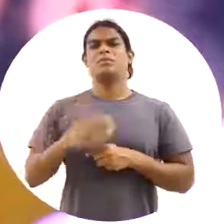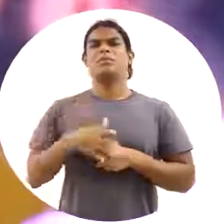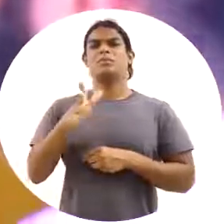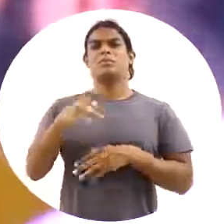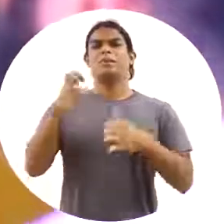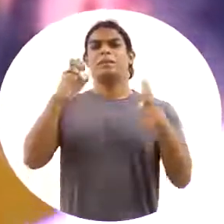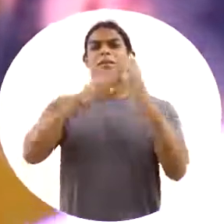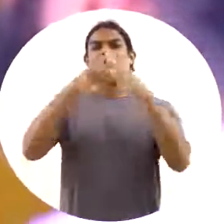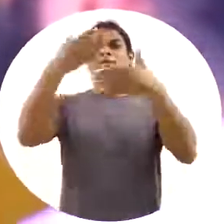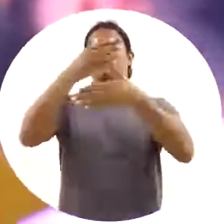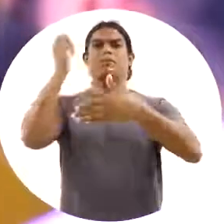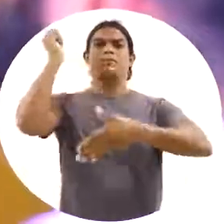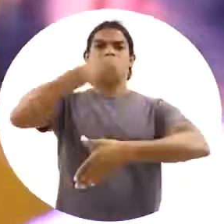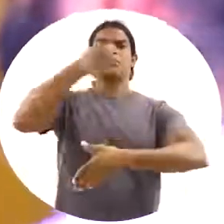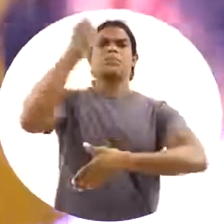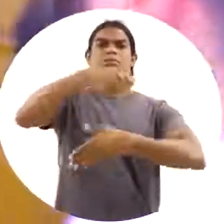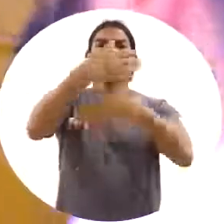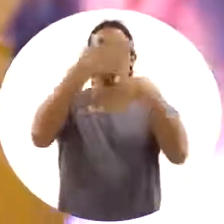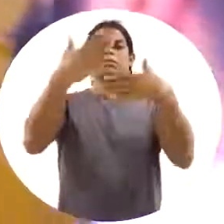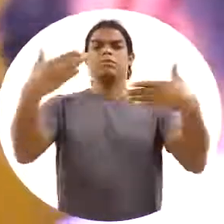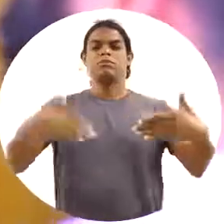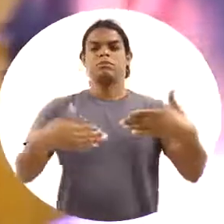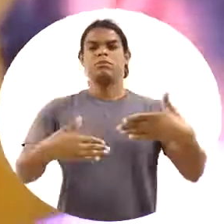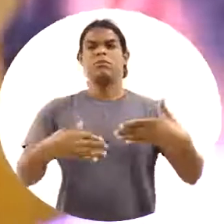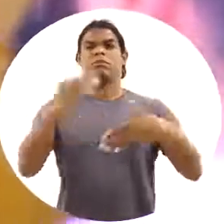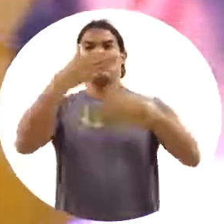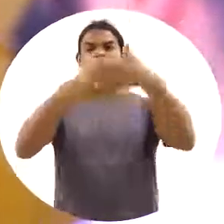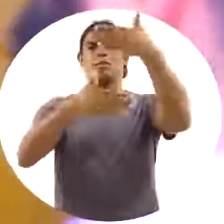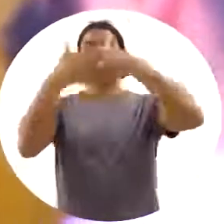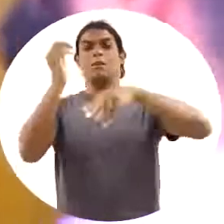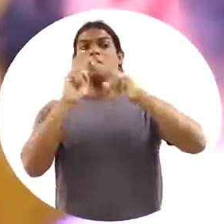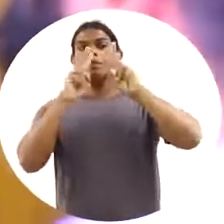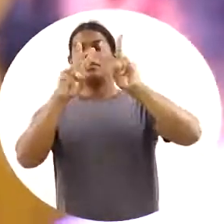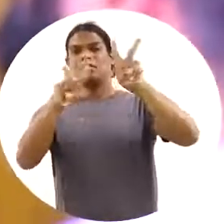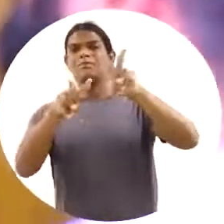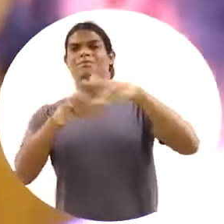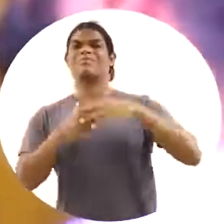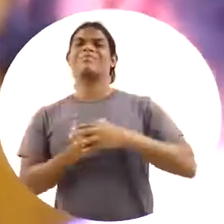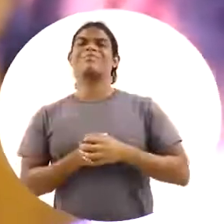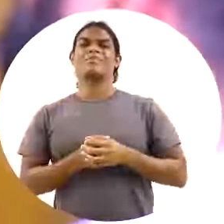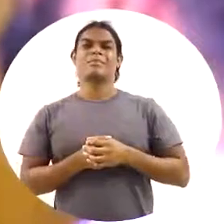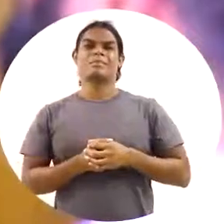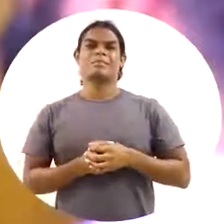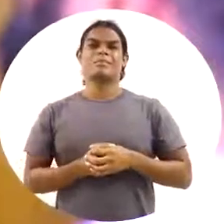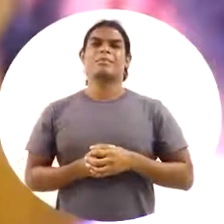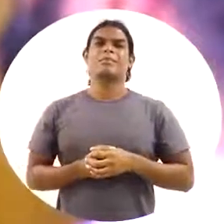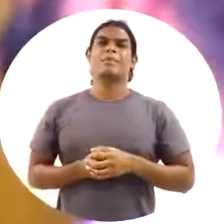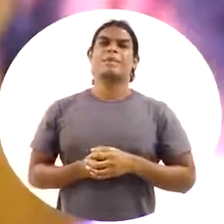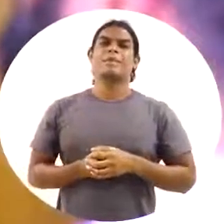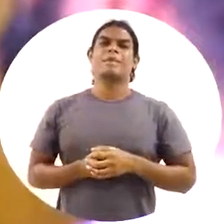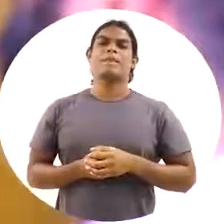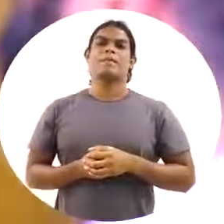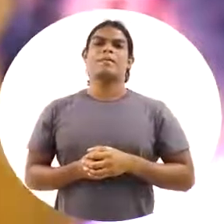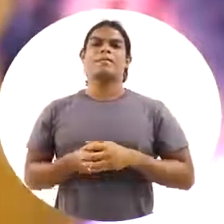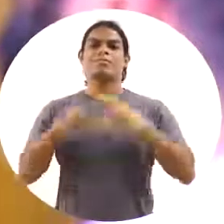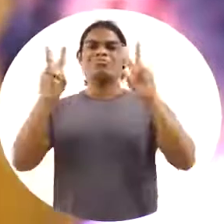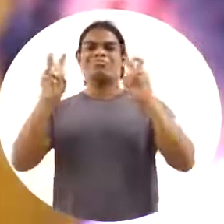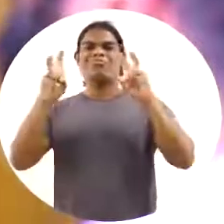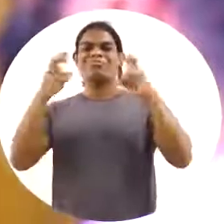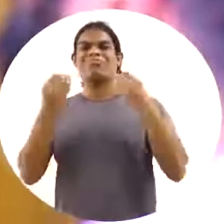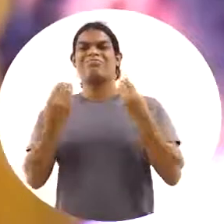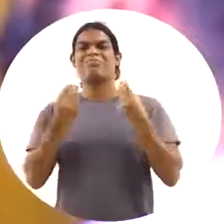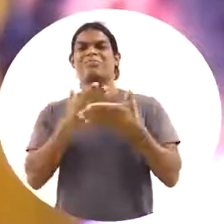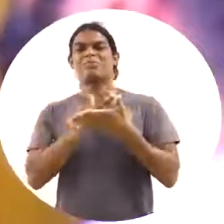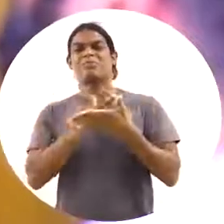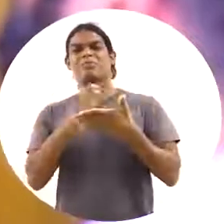parede, quebra para poder embutir Aí é uma questão que são pequenas questões que a gente começa a ter